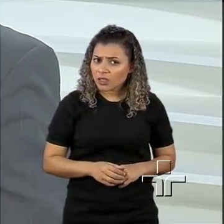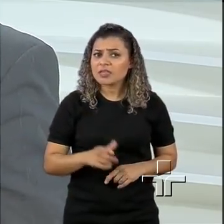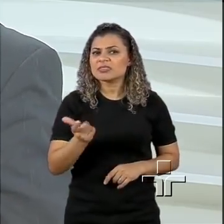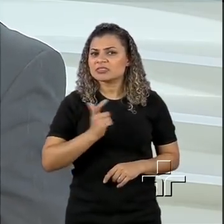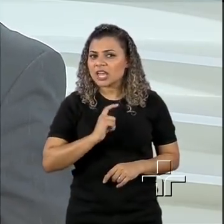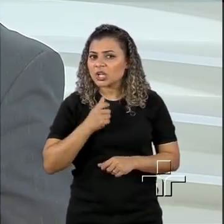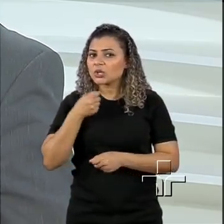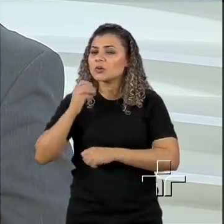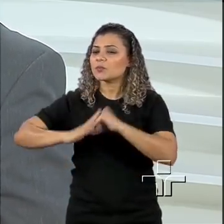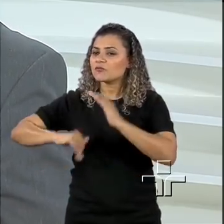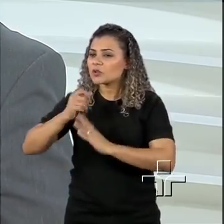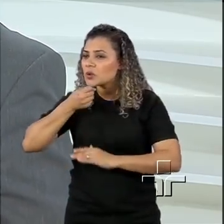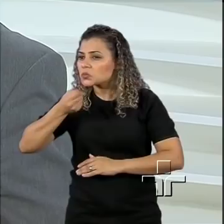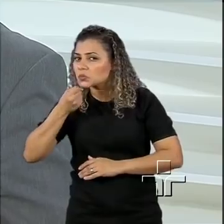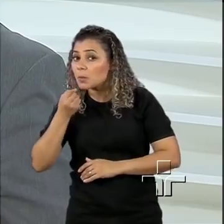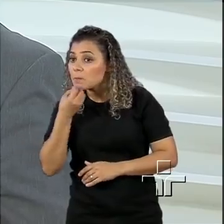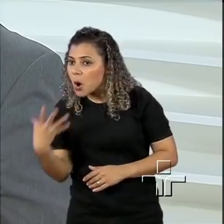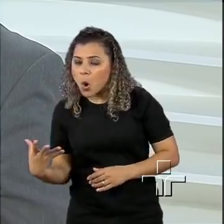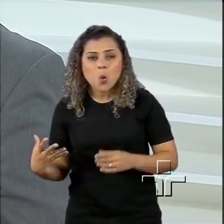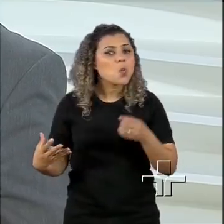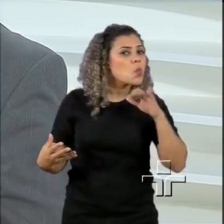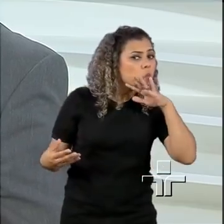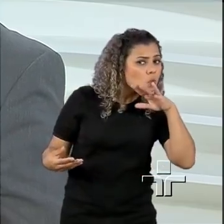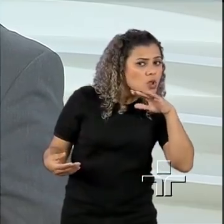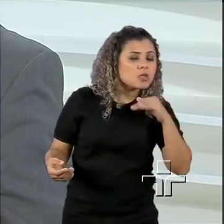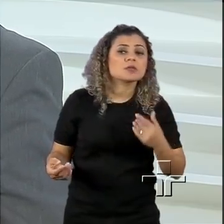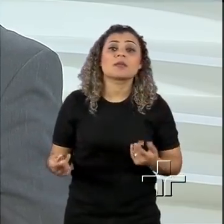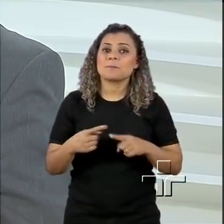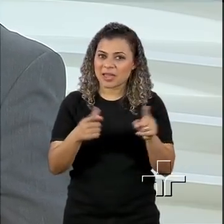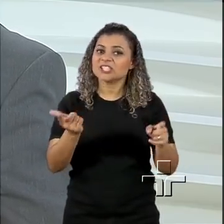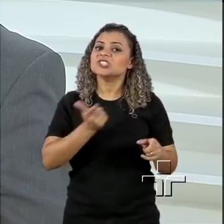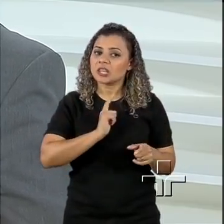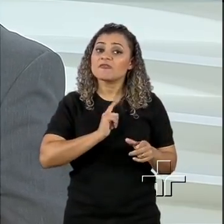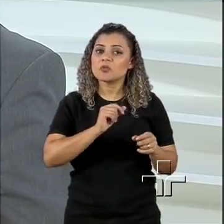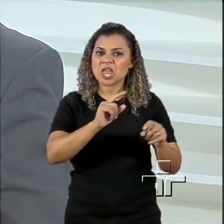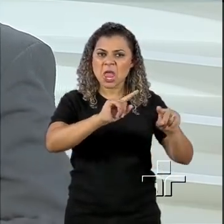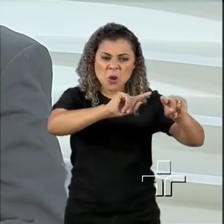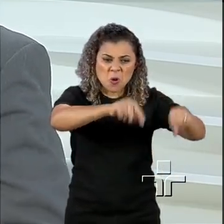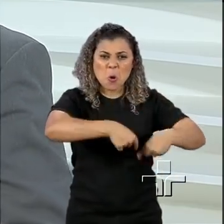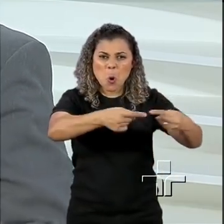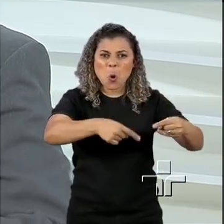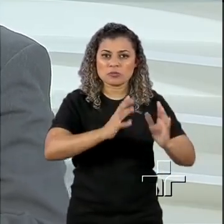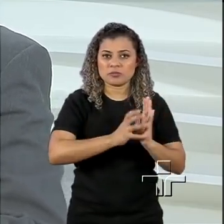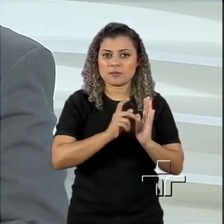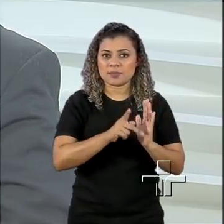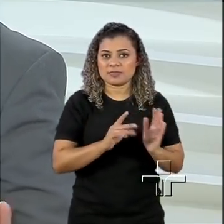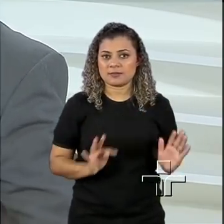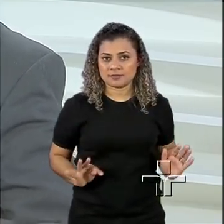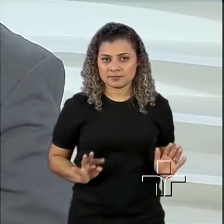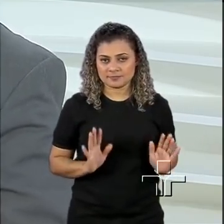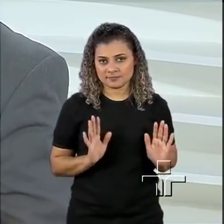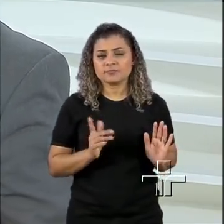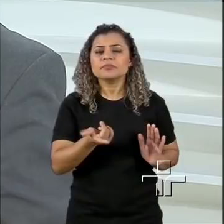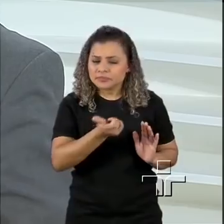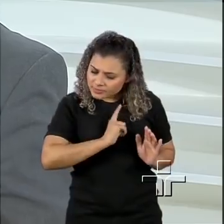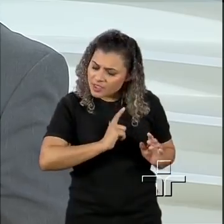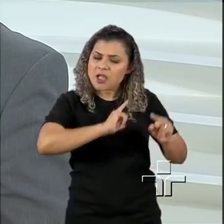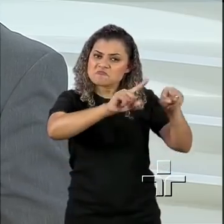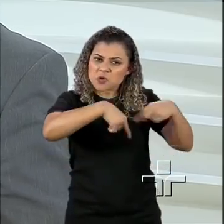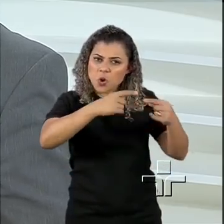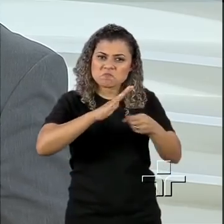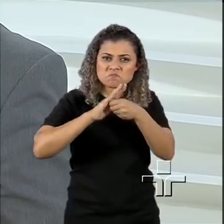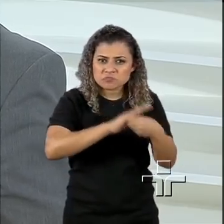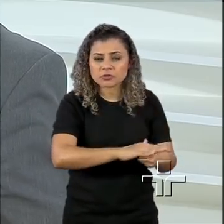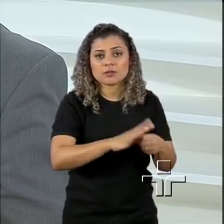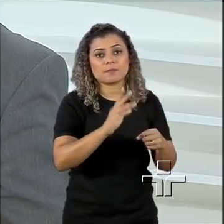jornalismo, mas que houve um massacre mediático, como nunca visto a um partido político, se fosse outro já tinha mudado de nome, já tinha desaparecido,